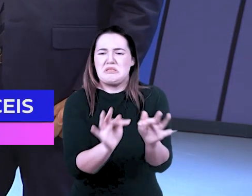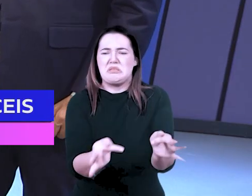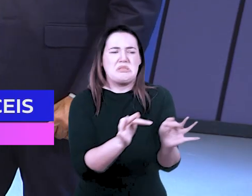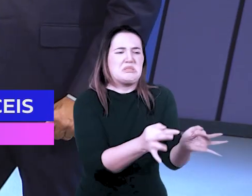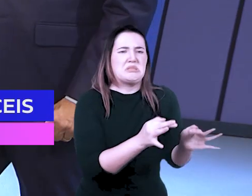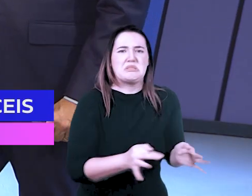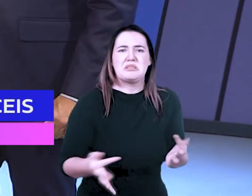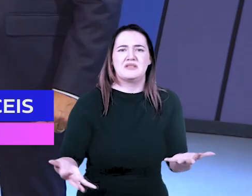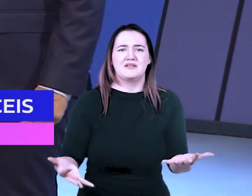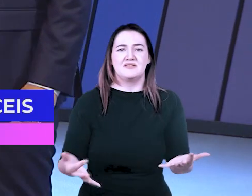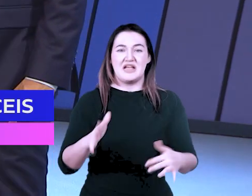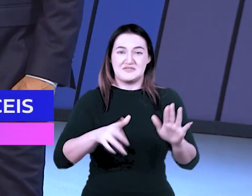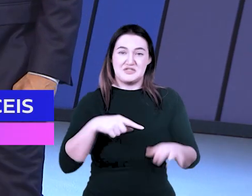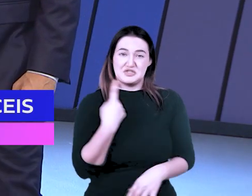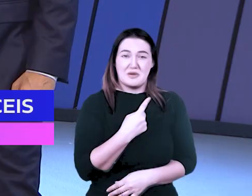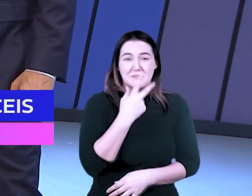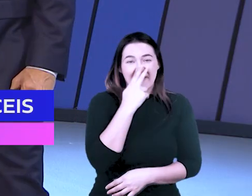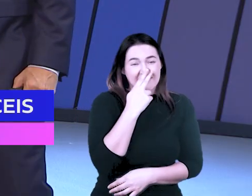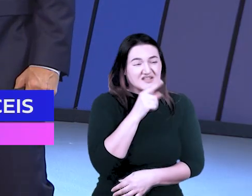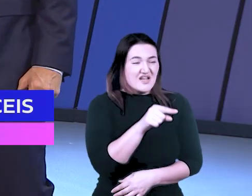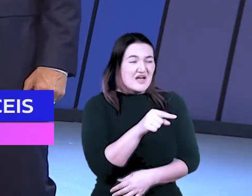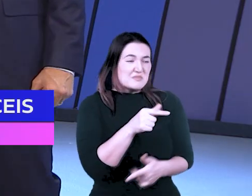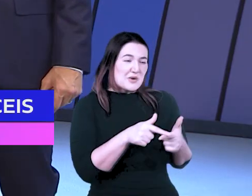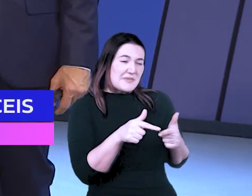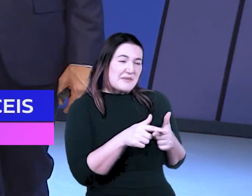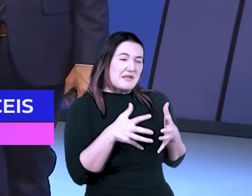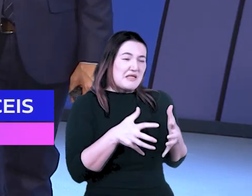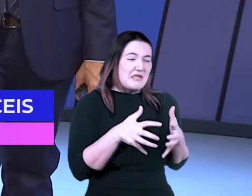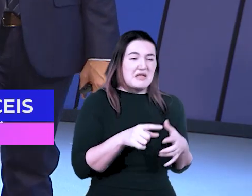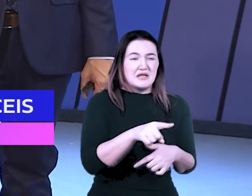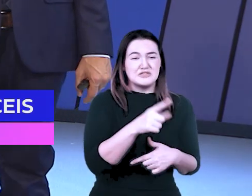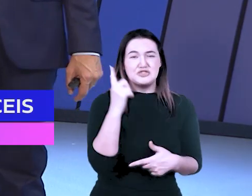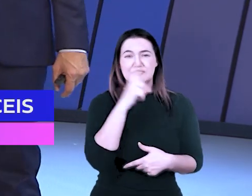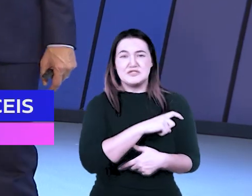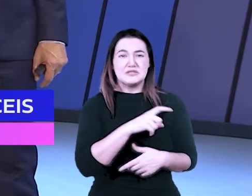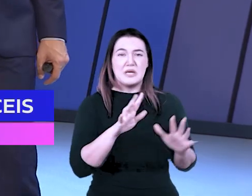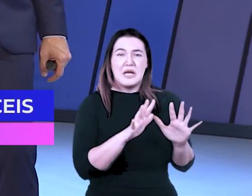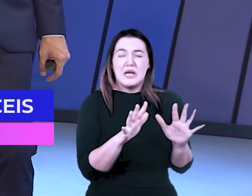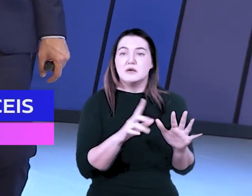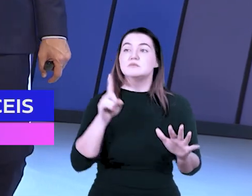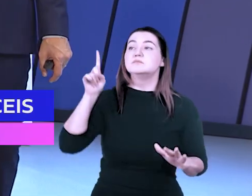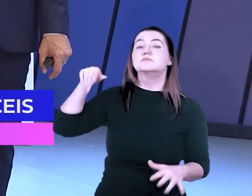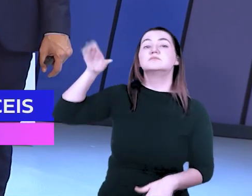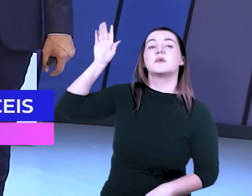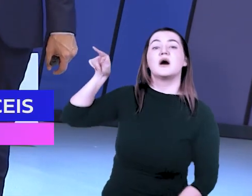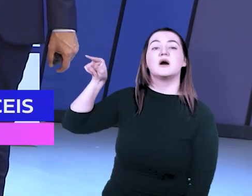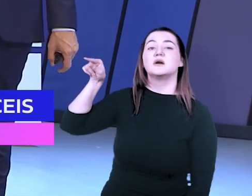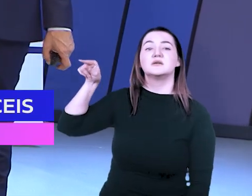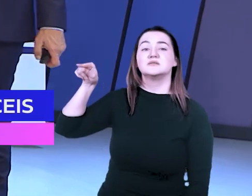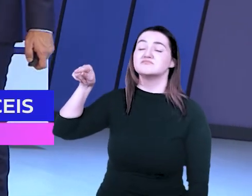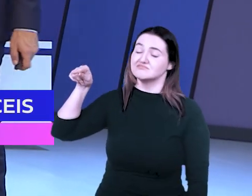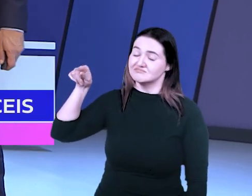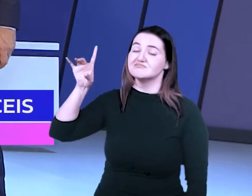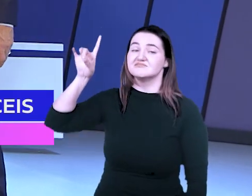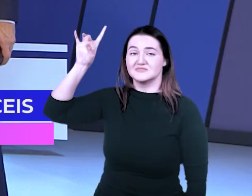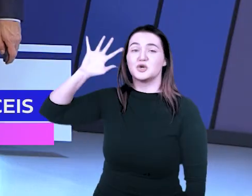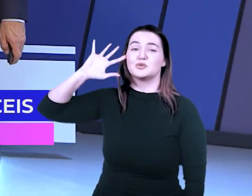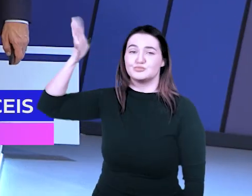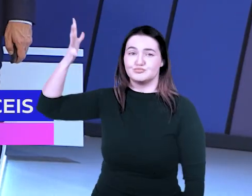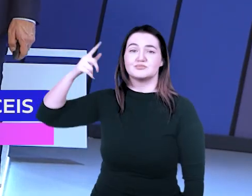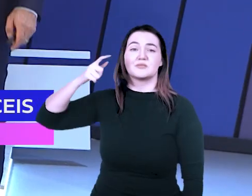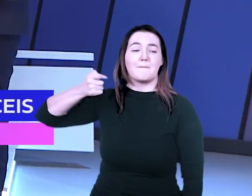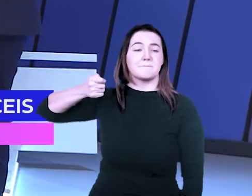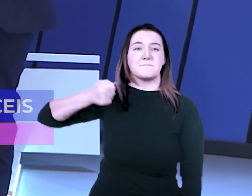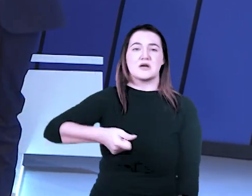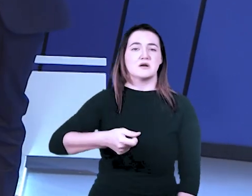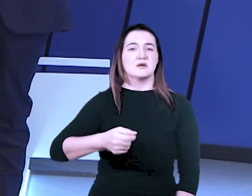muito grandes e muito complicados, não se desespere, nem se desanime, porque quanto maiores forem os problemas,